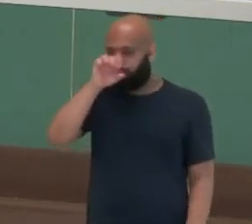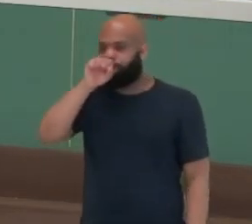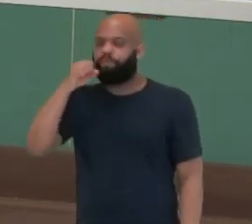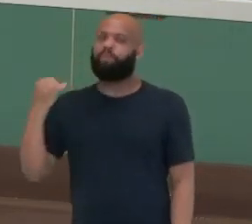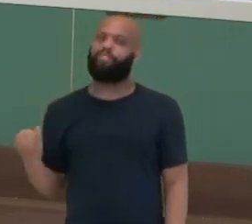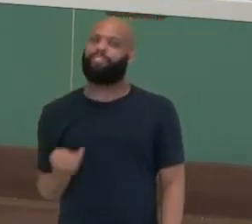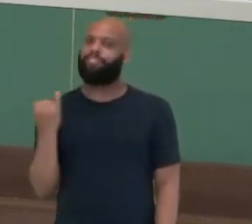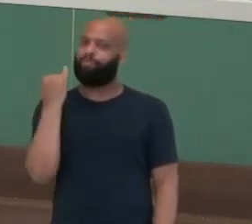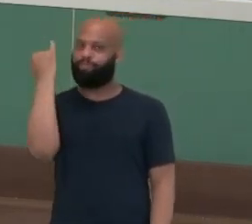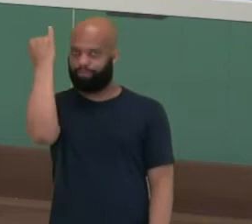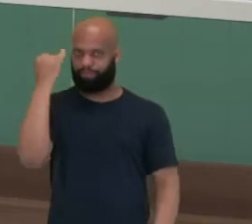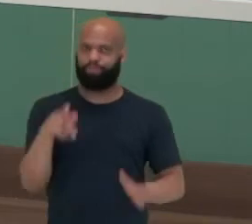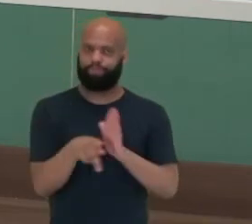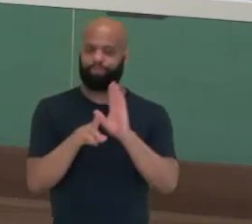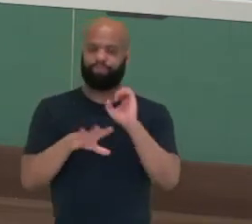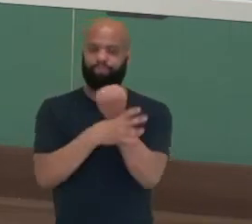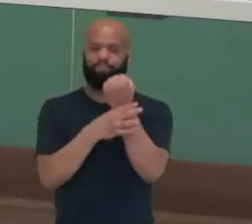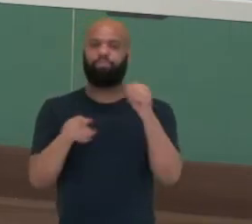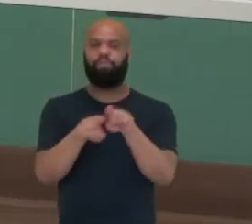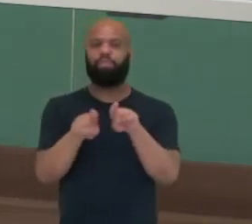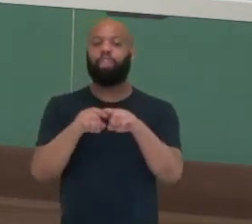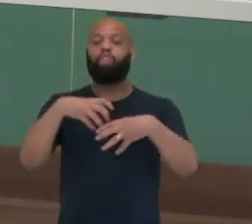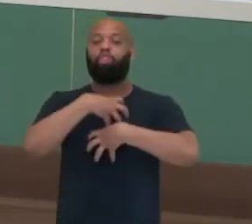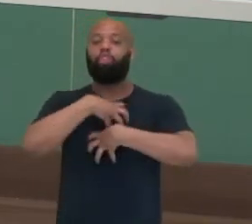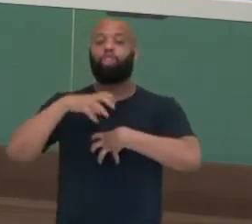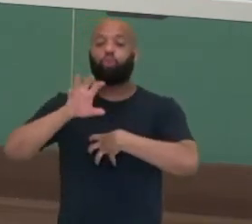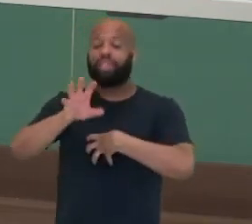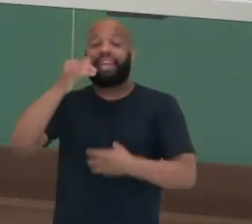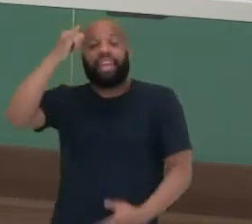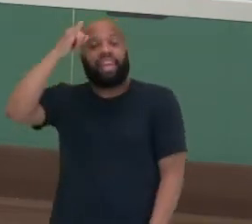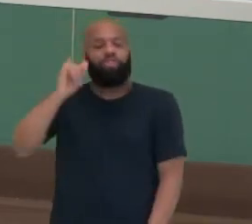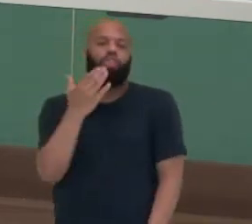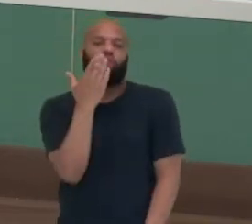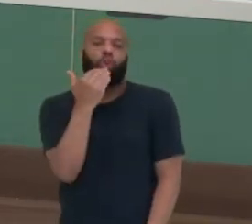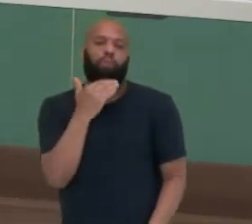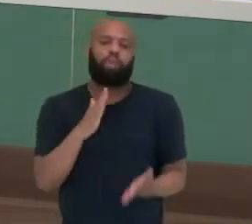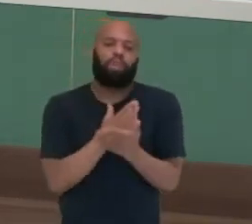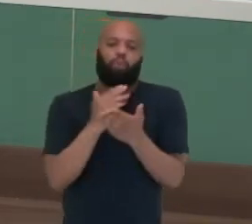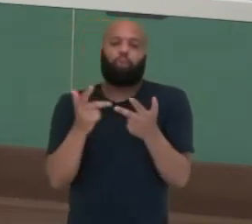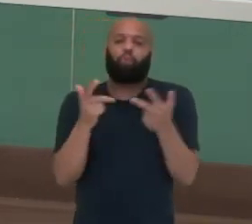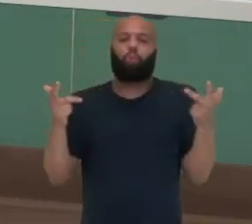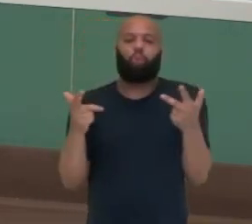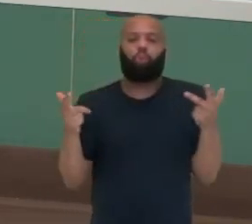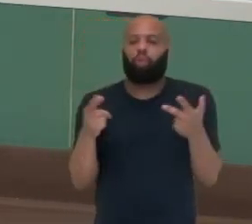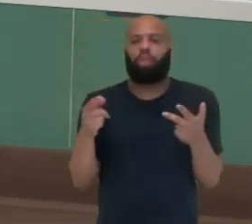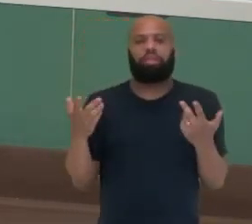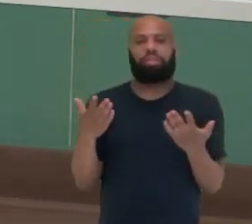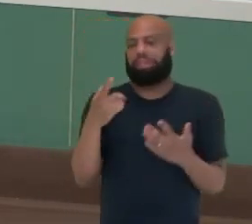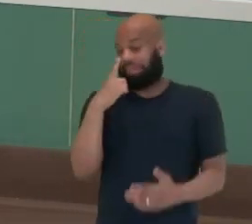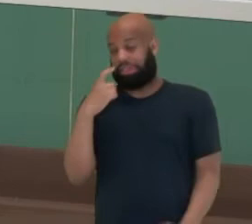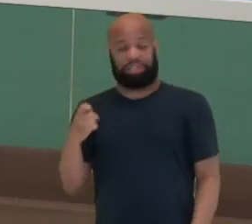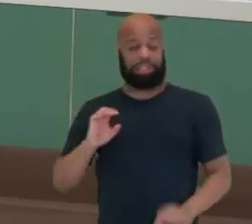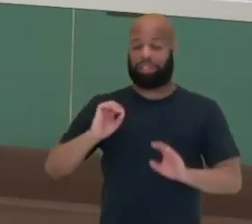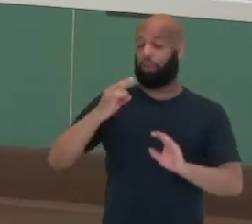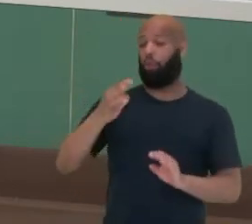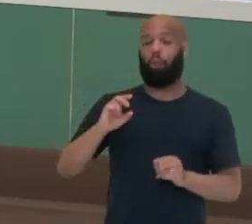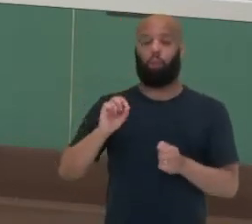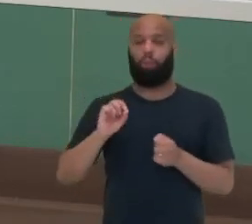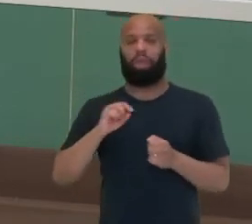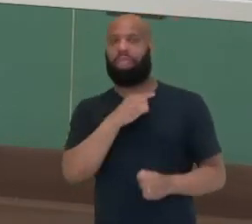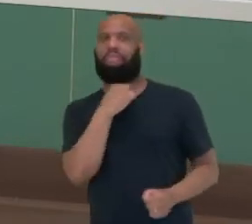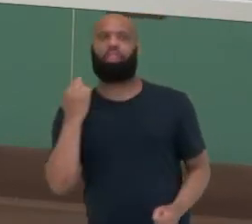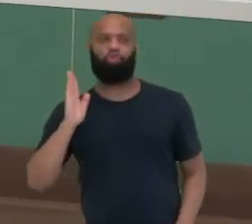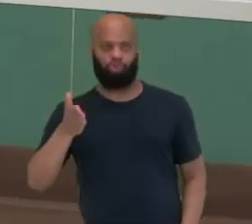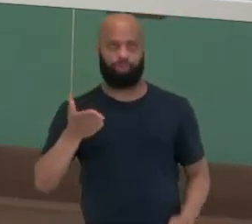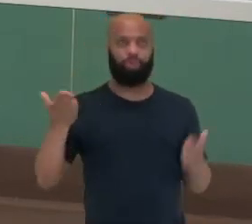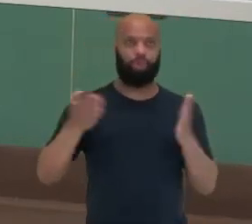é para a nossa segurança, para que a gente não faça a ingestão de um alimento estragado e faça com que a gente passe mal. Vamos